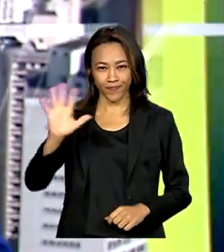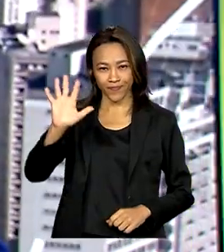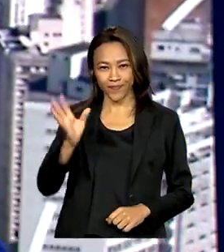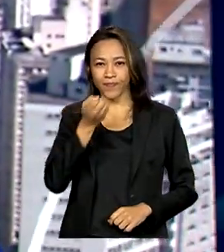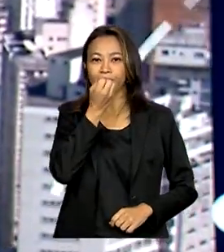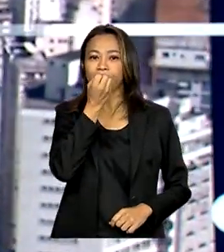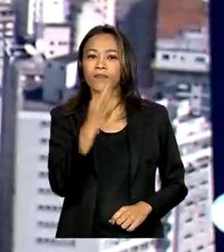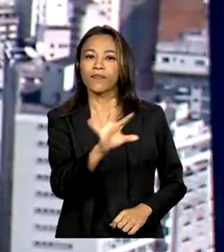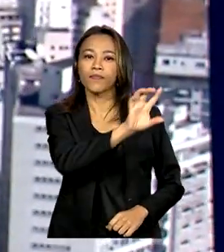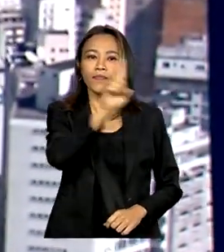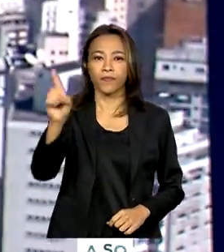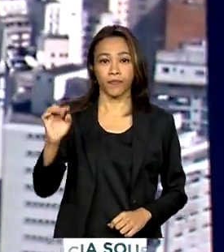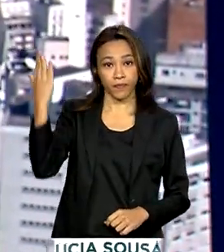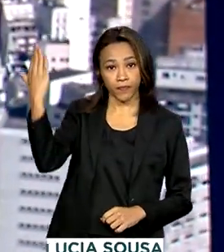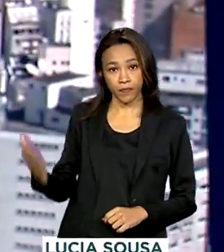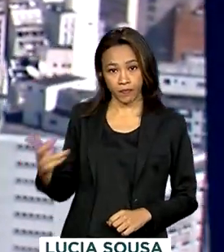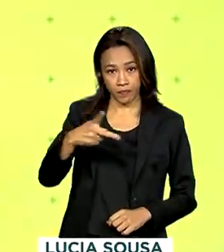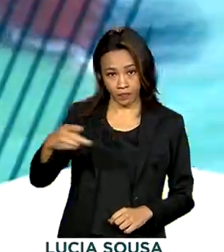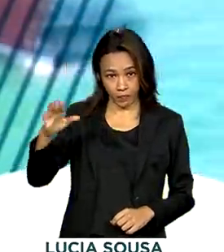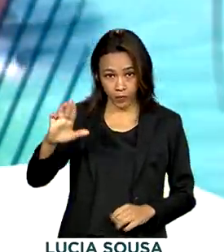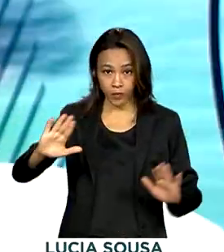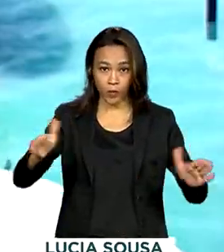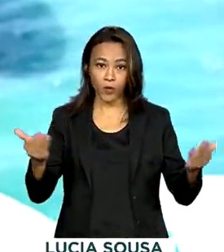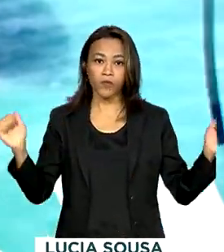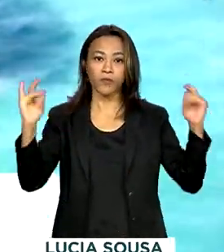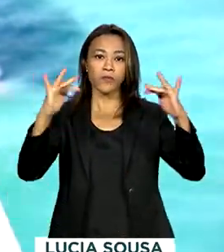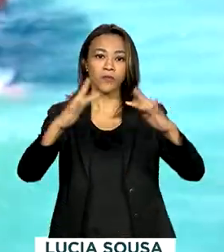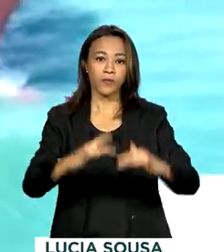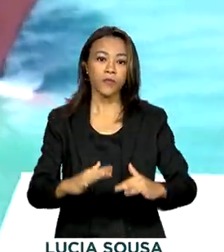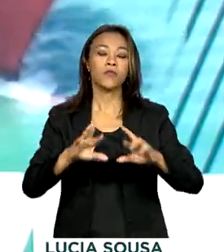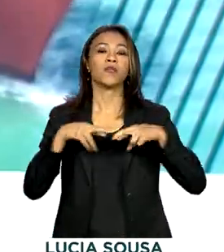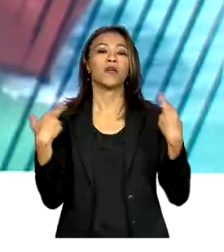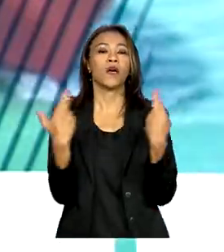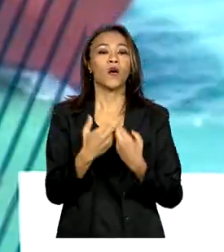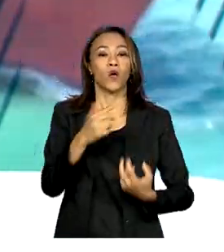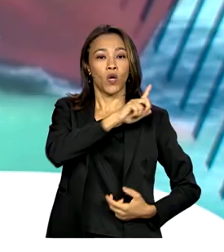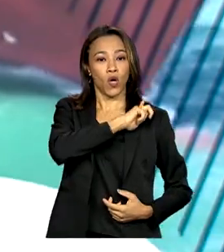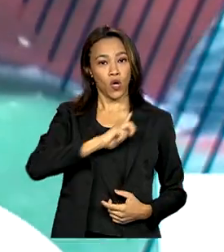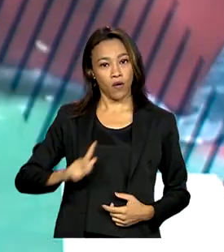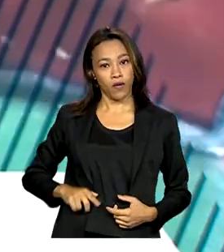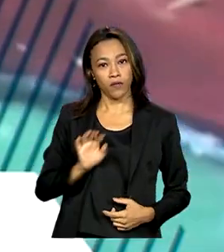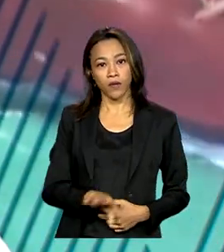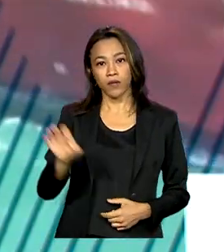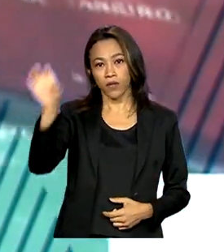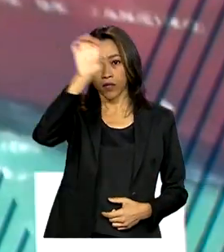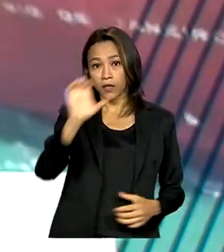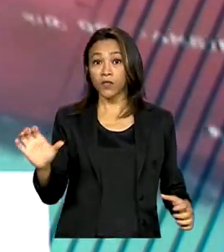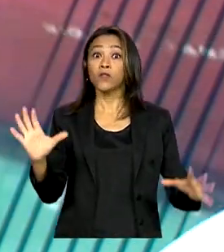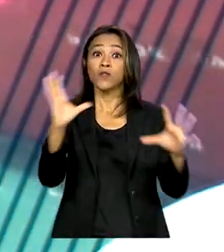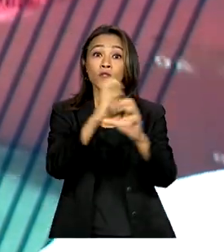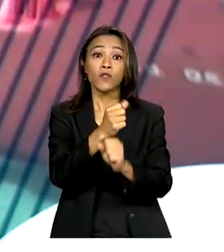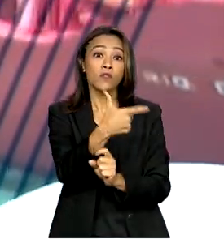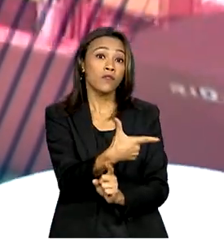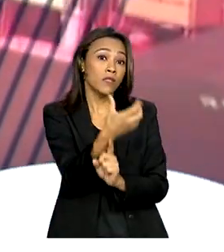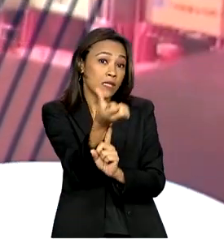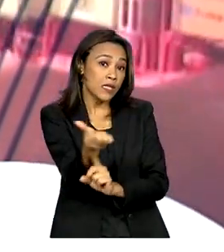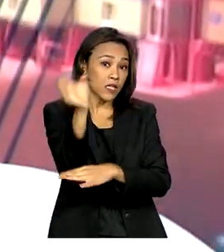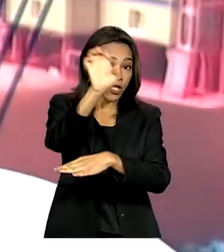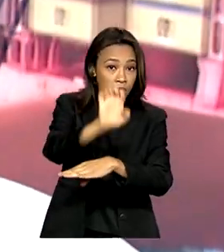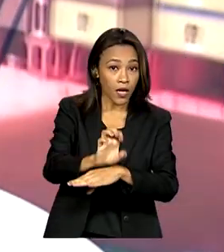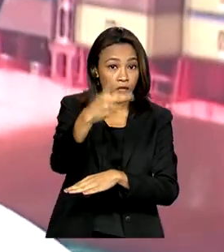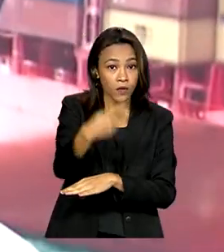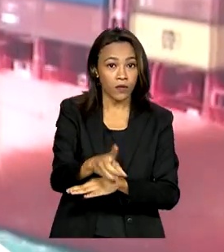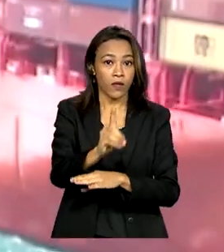Olá, bom dia. O presidente Lula se reúne hoje com os governadores dos 26 estados e do Distrito Federal